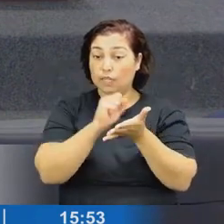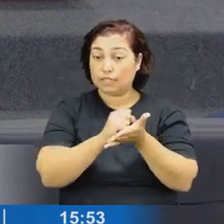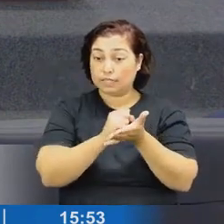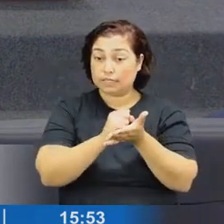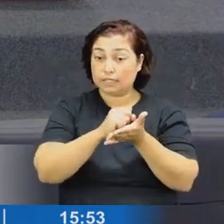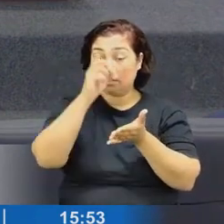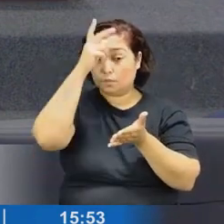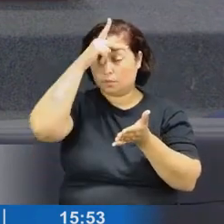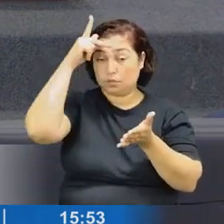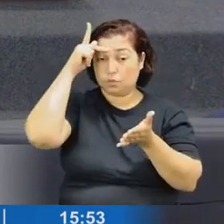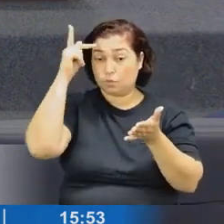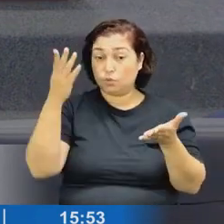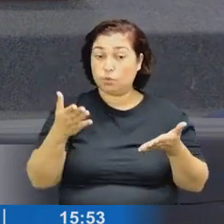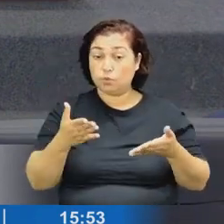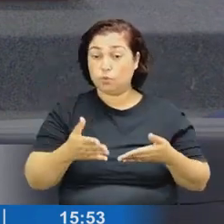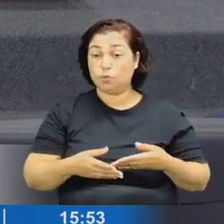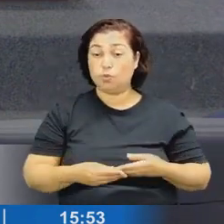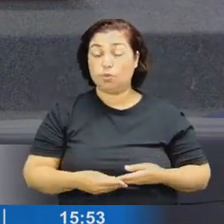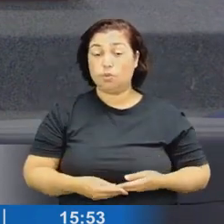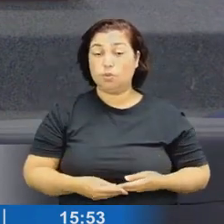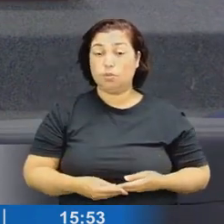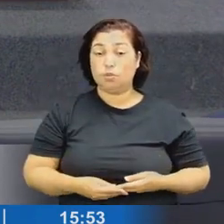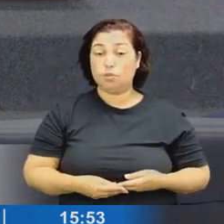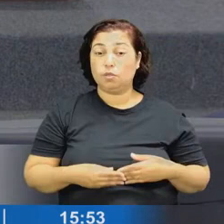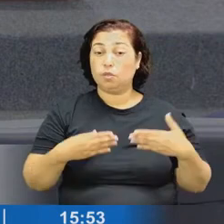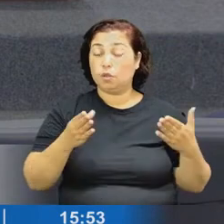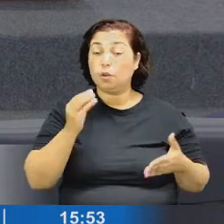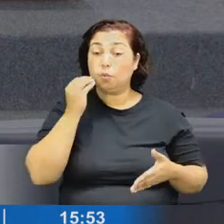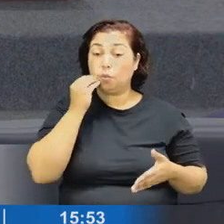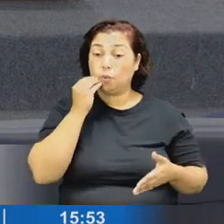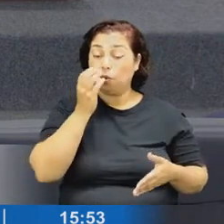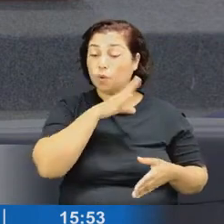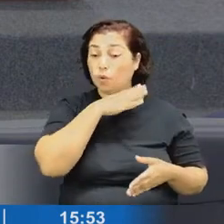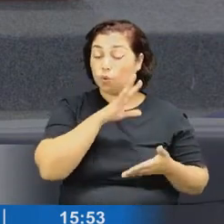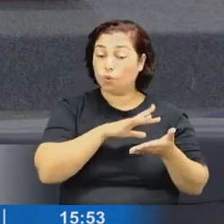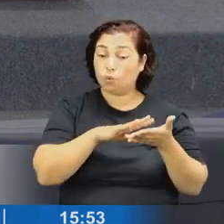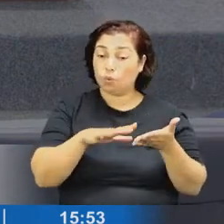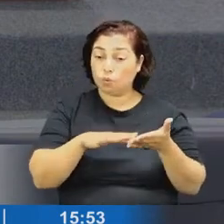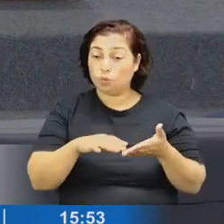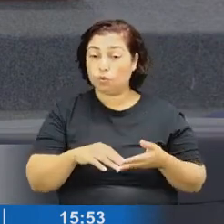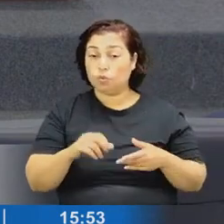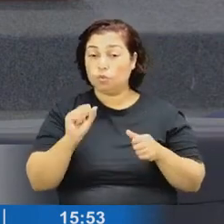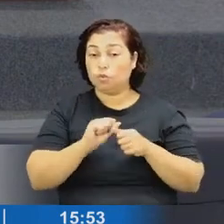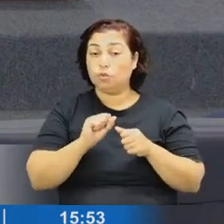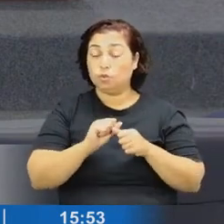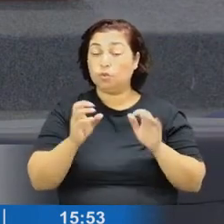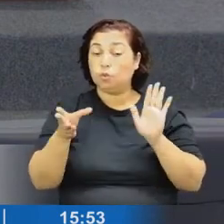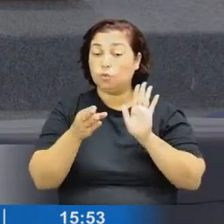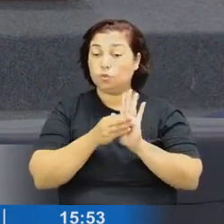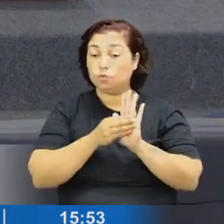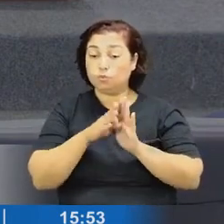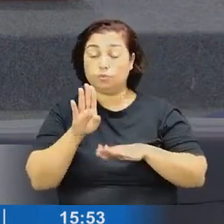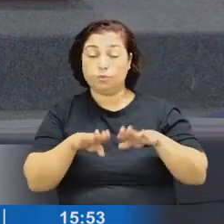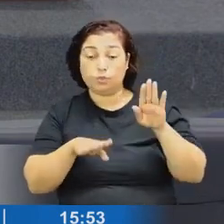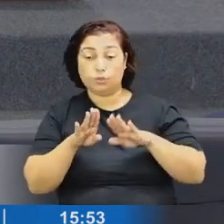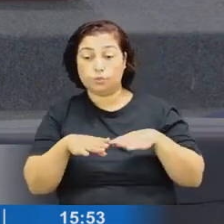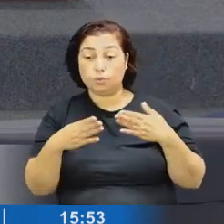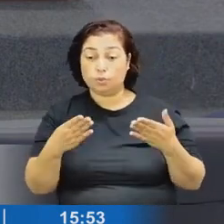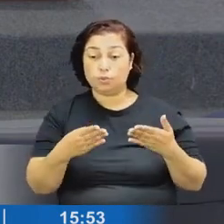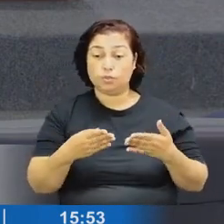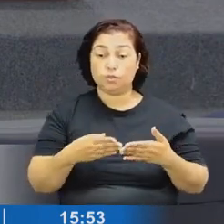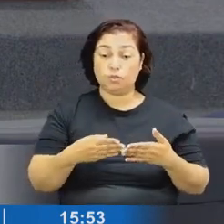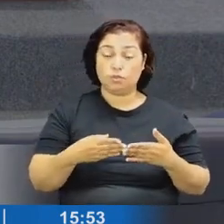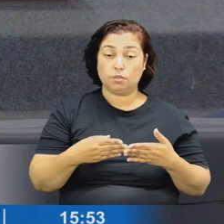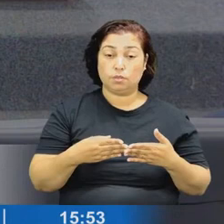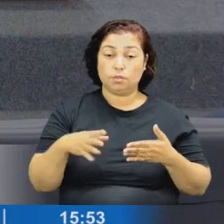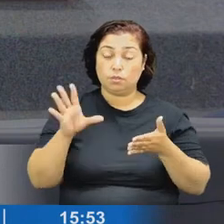tem que levar plano de peixe não é um aproveitamento ruim do digital entendeu ah fiz um conteúdo meia-boca tá no orgânico no